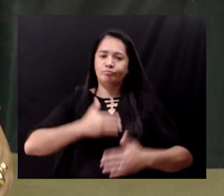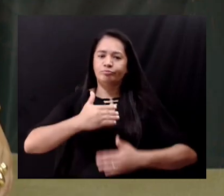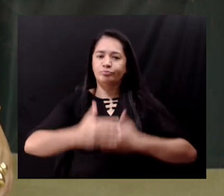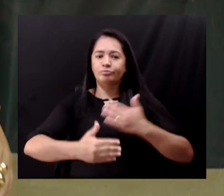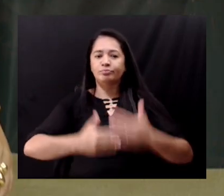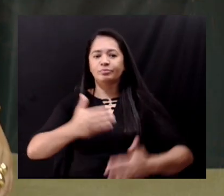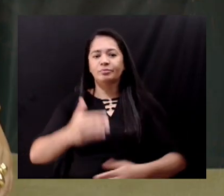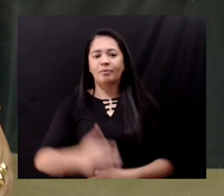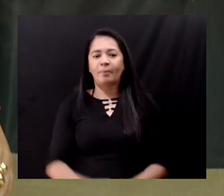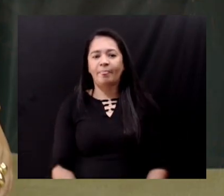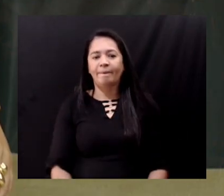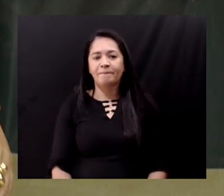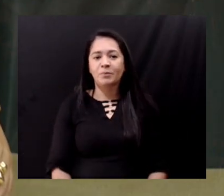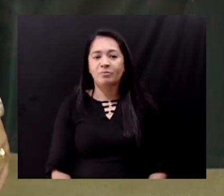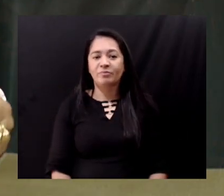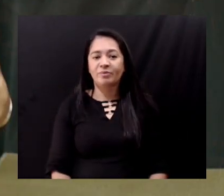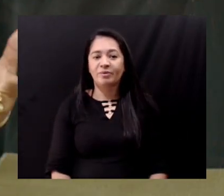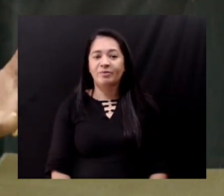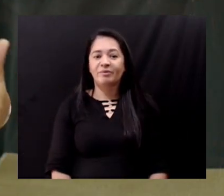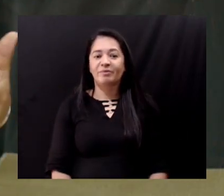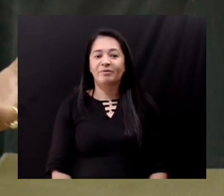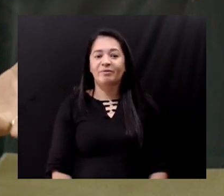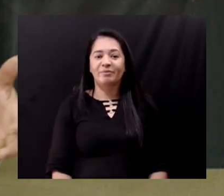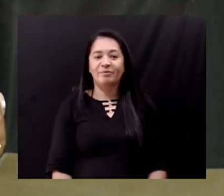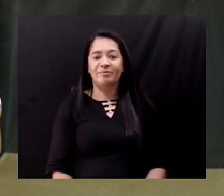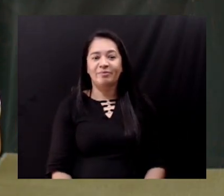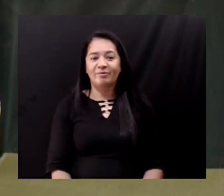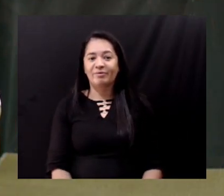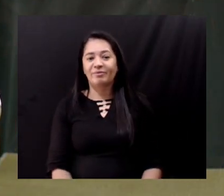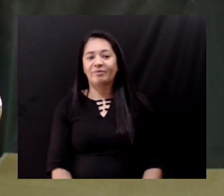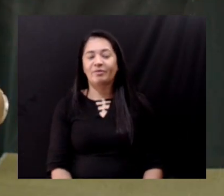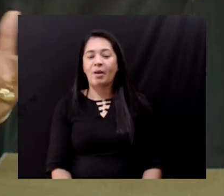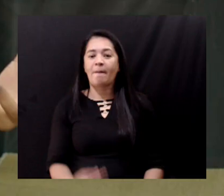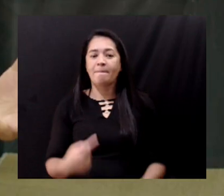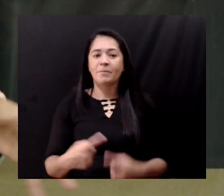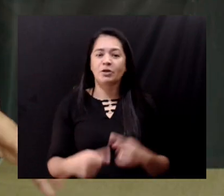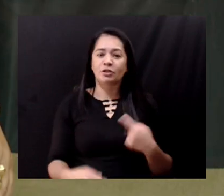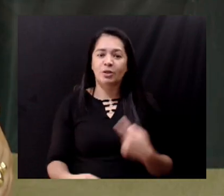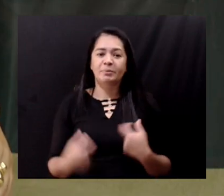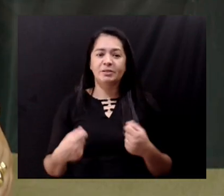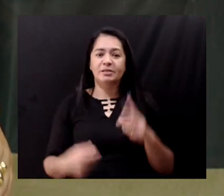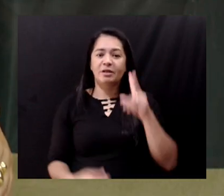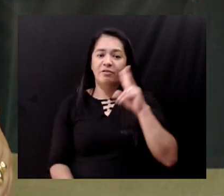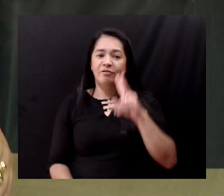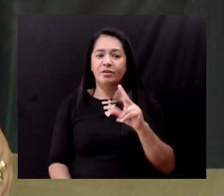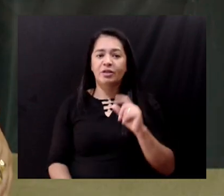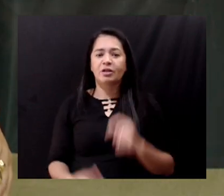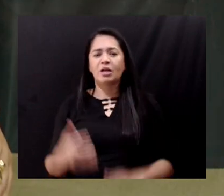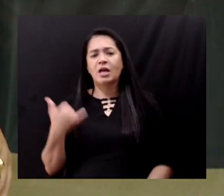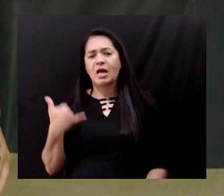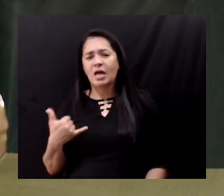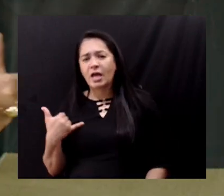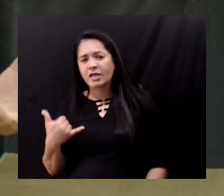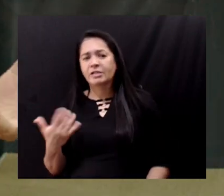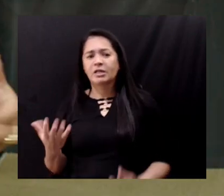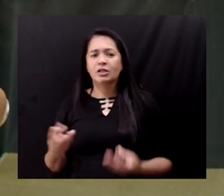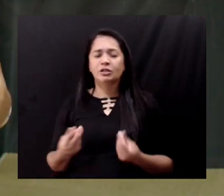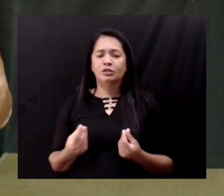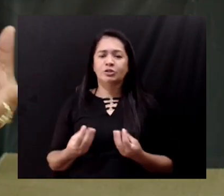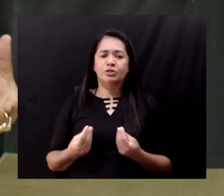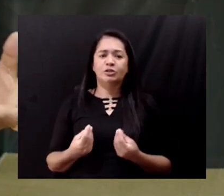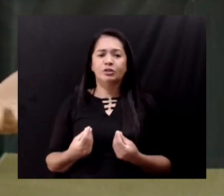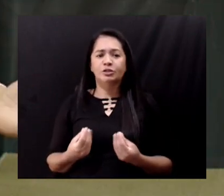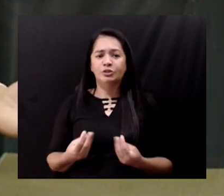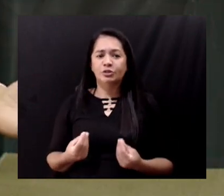tenho que seguir, porque senão, olha, o negócio pega. Porque a gente tem que ver a questão também da idade, tem que ver a questão de